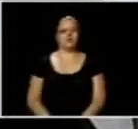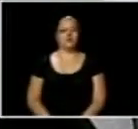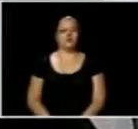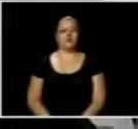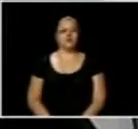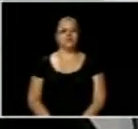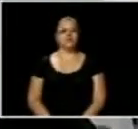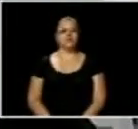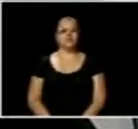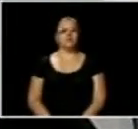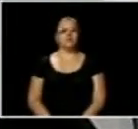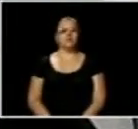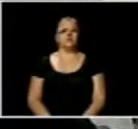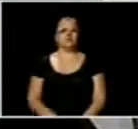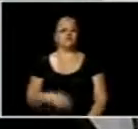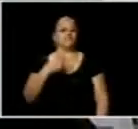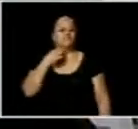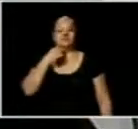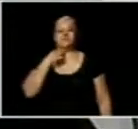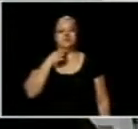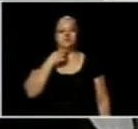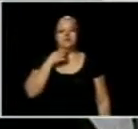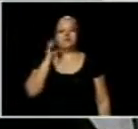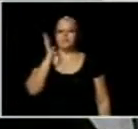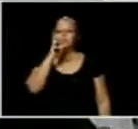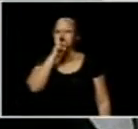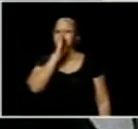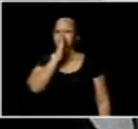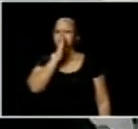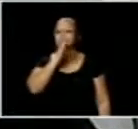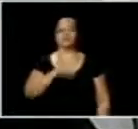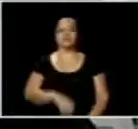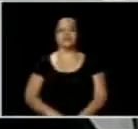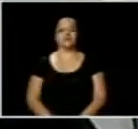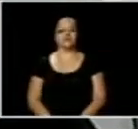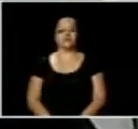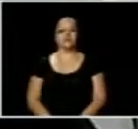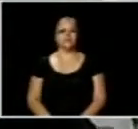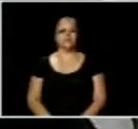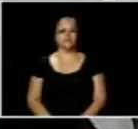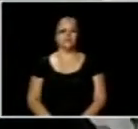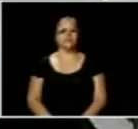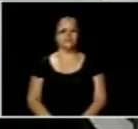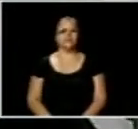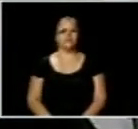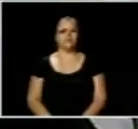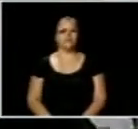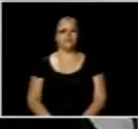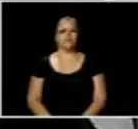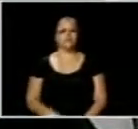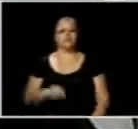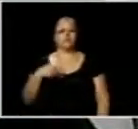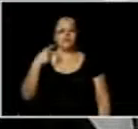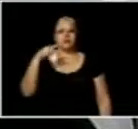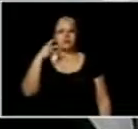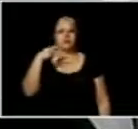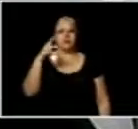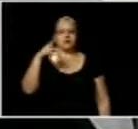Não posso me calar. E principalmente, volto a dizer, Senhor